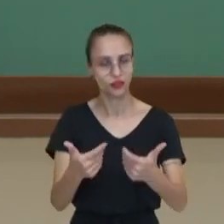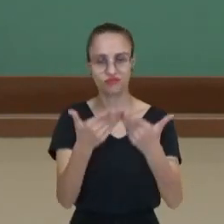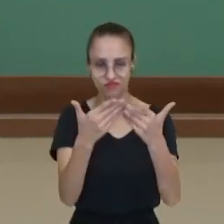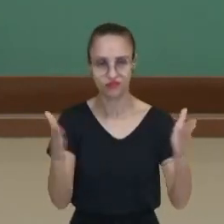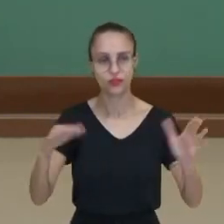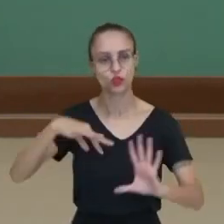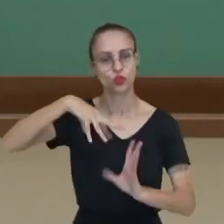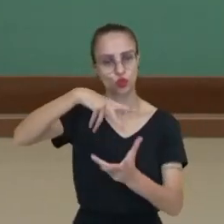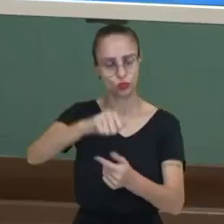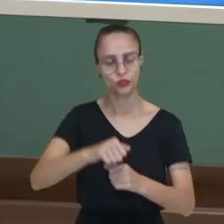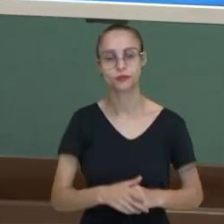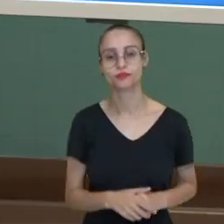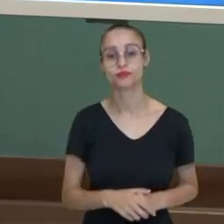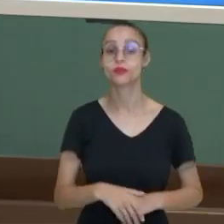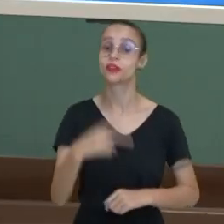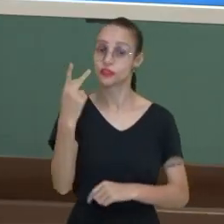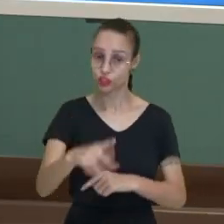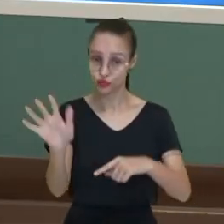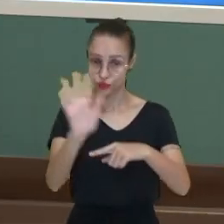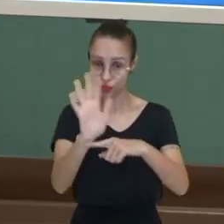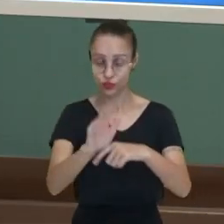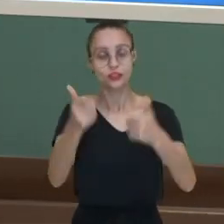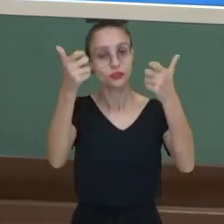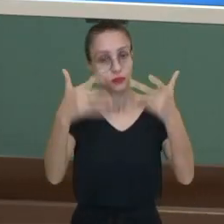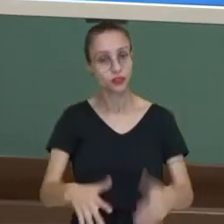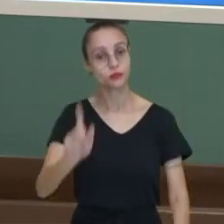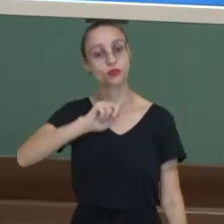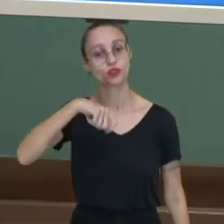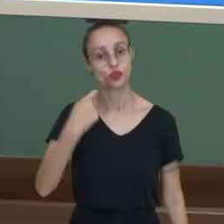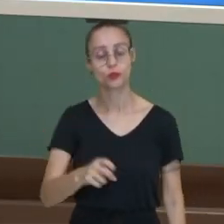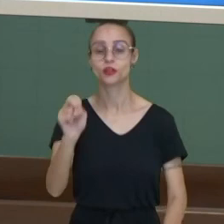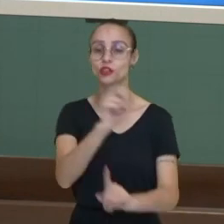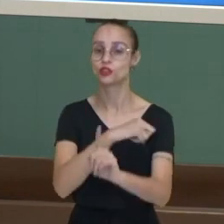no mundo à época. Neste vídeo nós falamos sobre